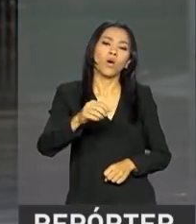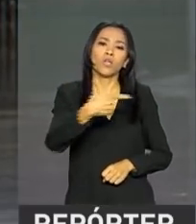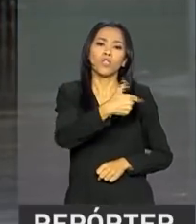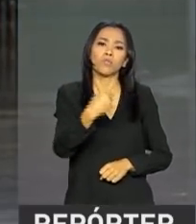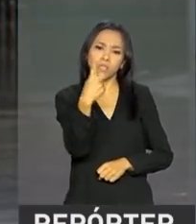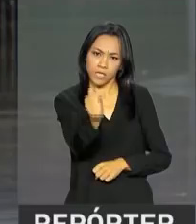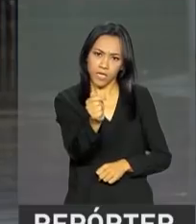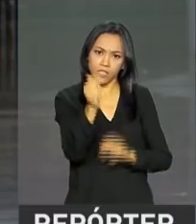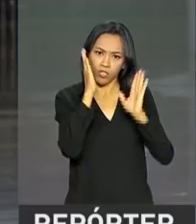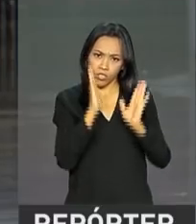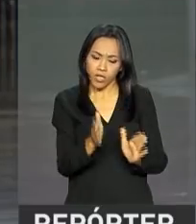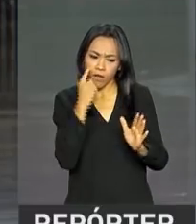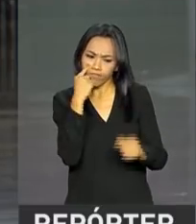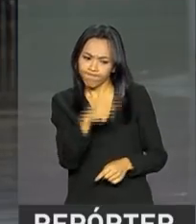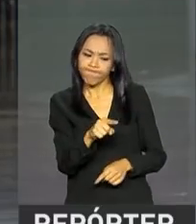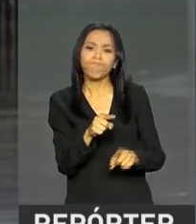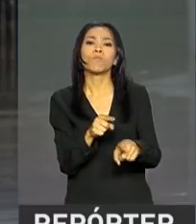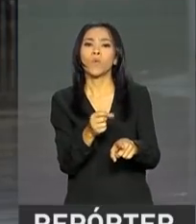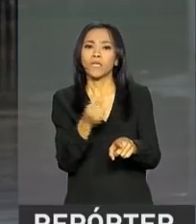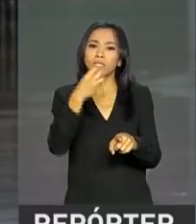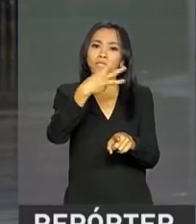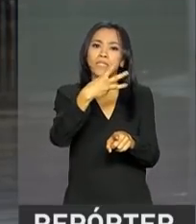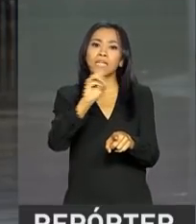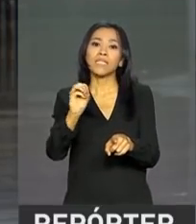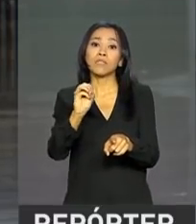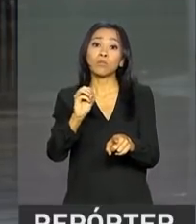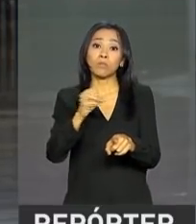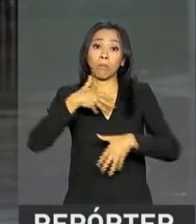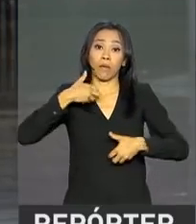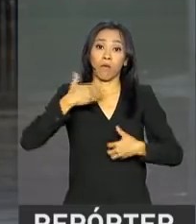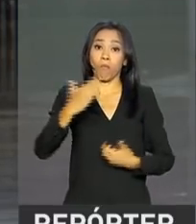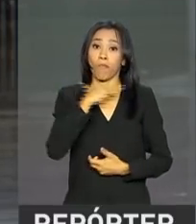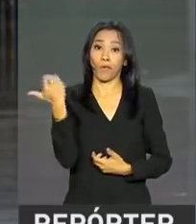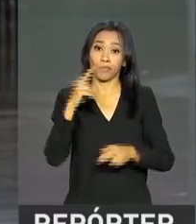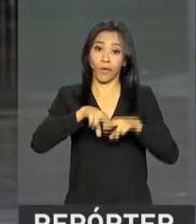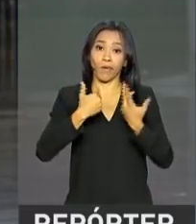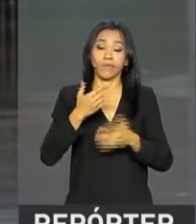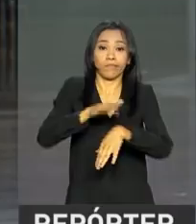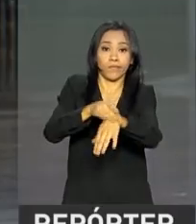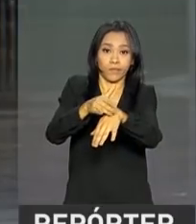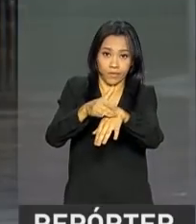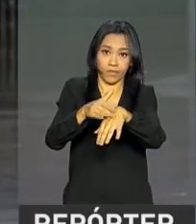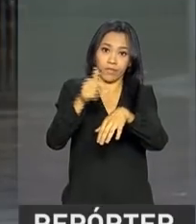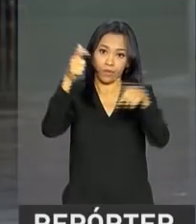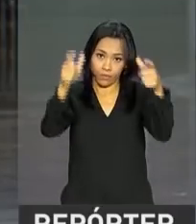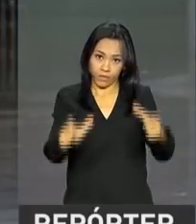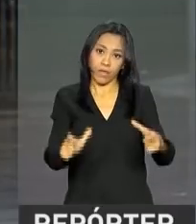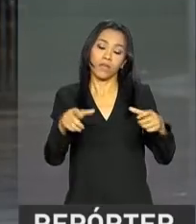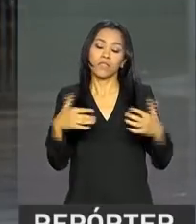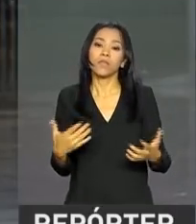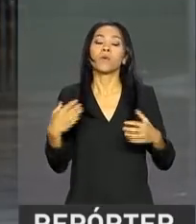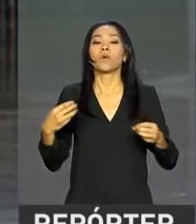foram registrados cerca de 300 macacos mortos pela doença na região no total o ministério